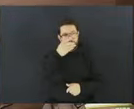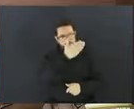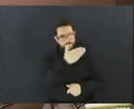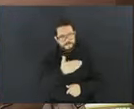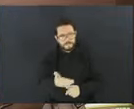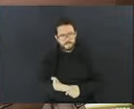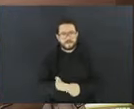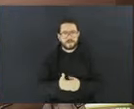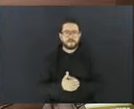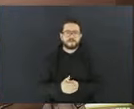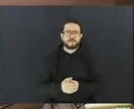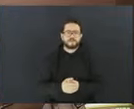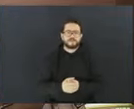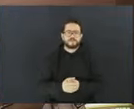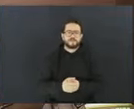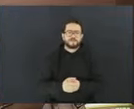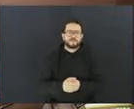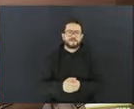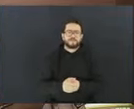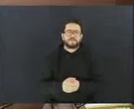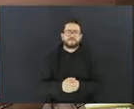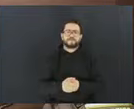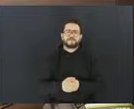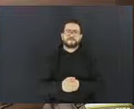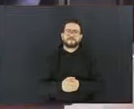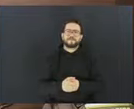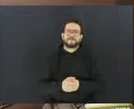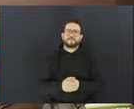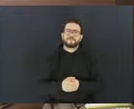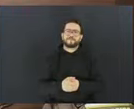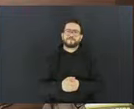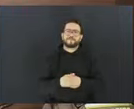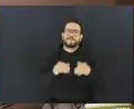É uma grande alegria chegar hoje na Câmara